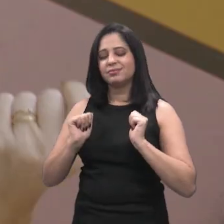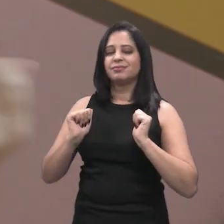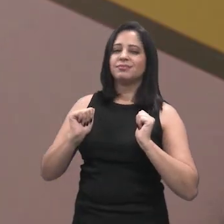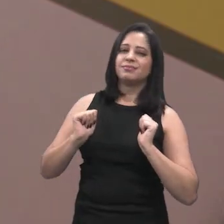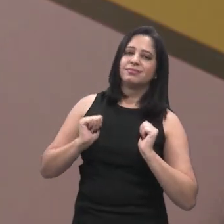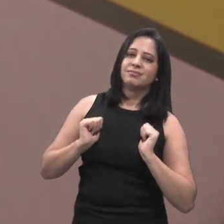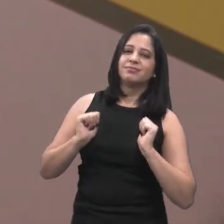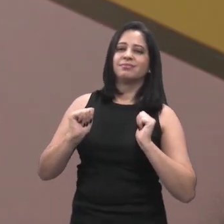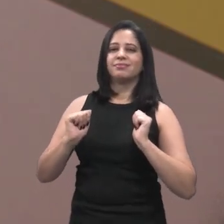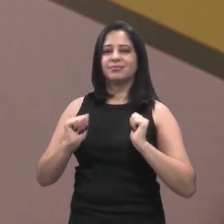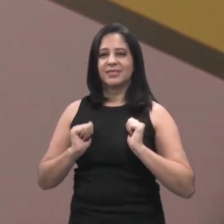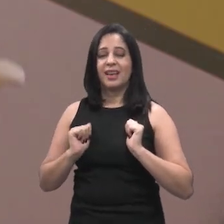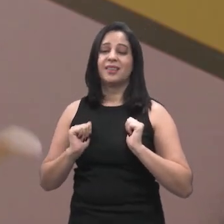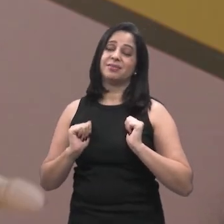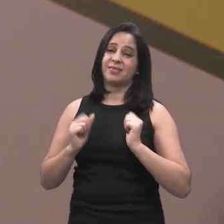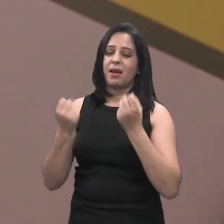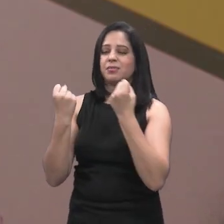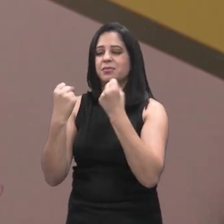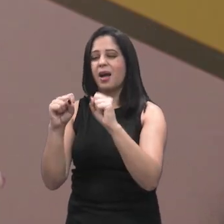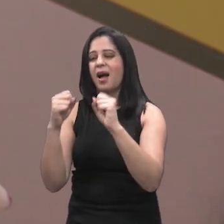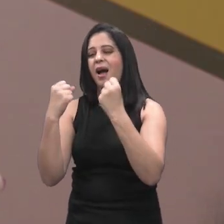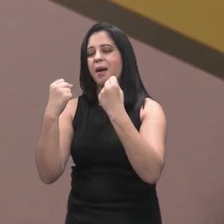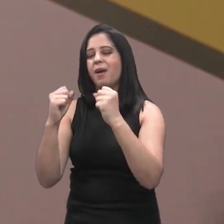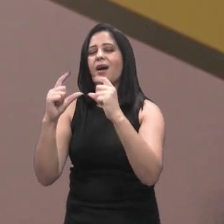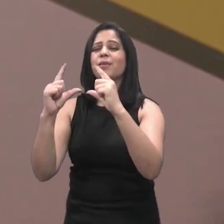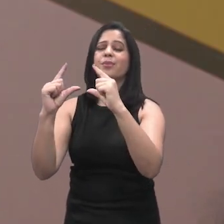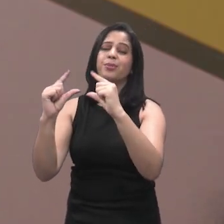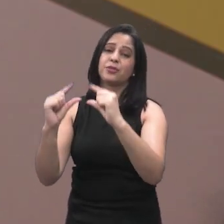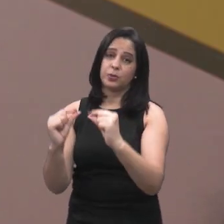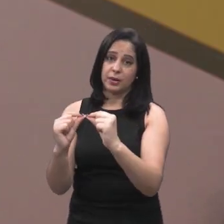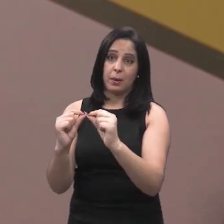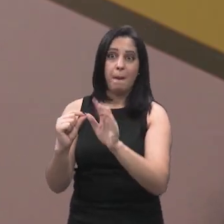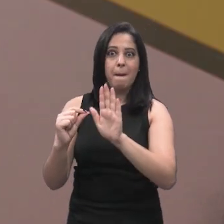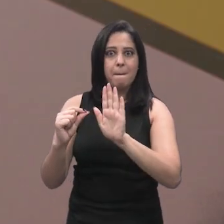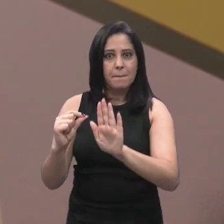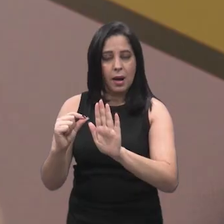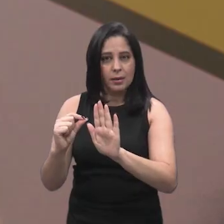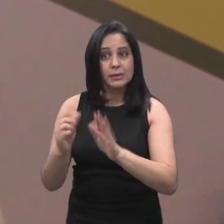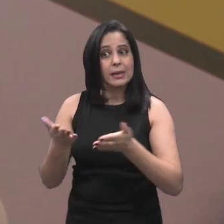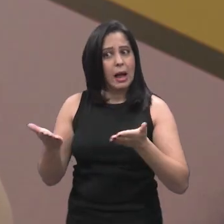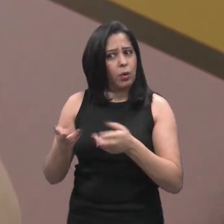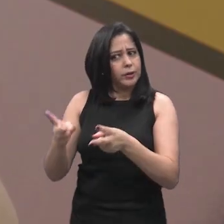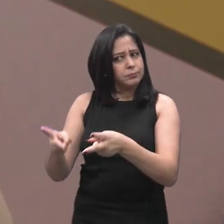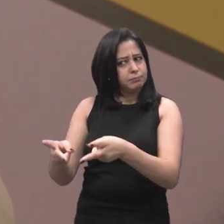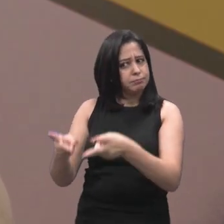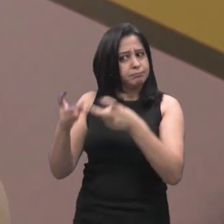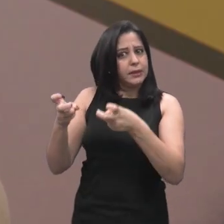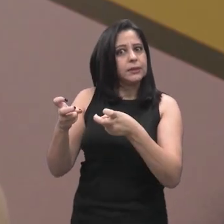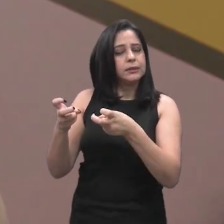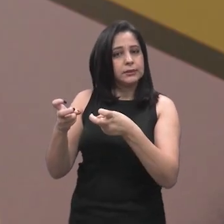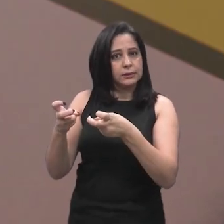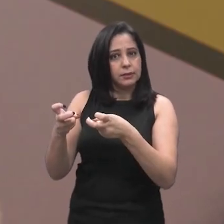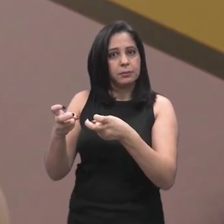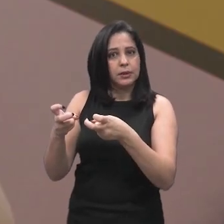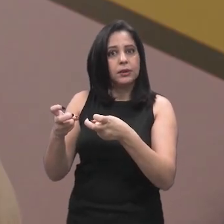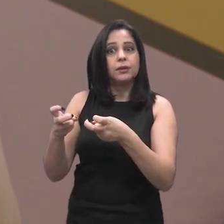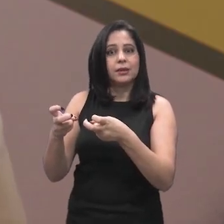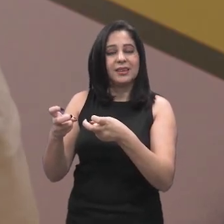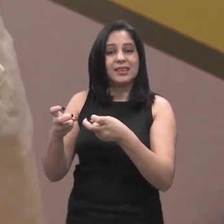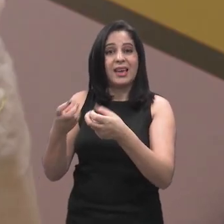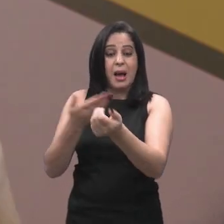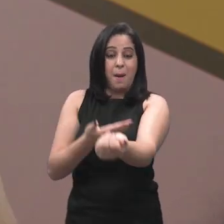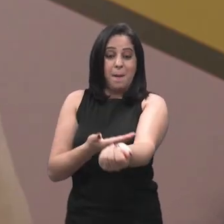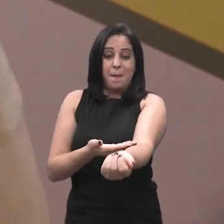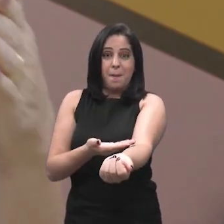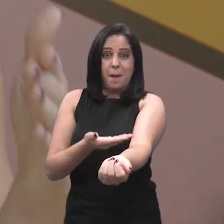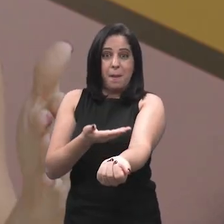fazia antes. Porém, o que a gente tem visto muito agora é que a hipertensão arterial ela vem chegando em faixas etárias